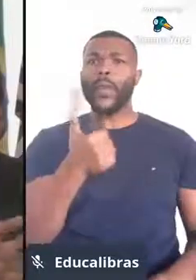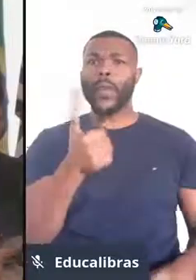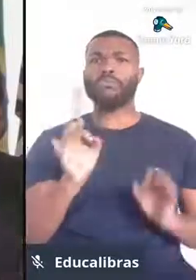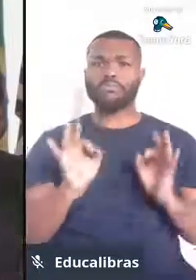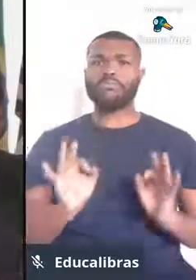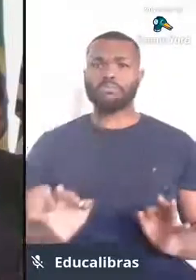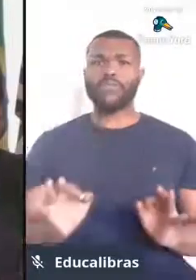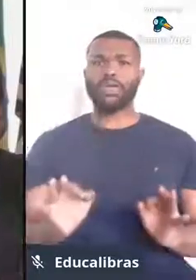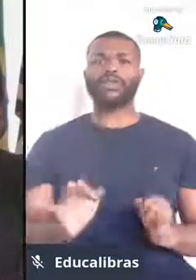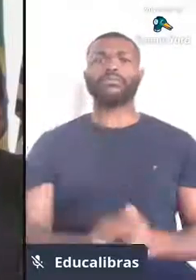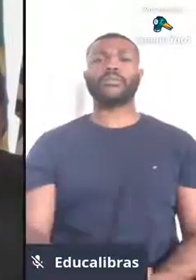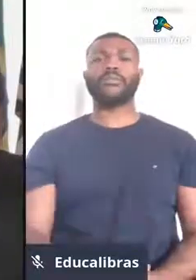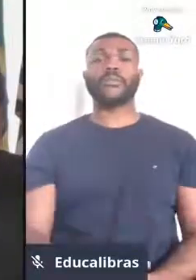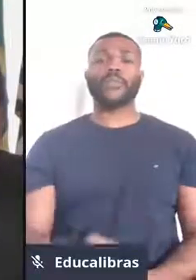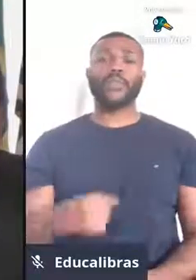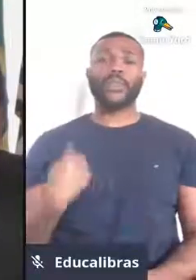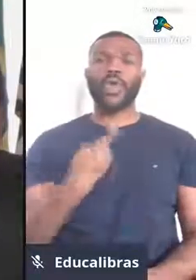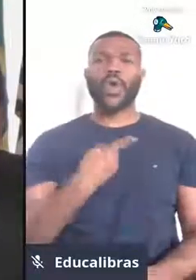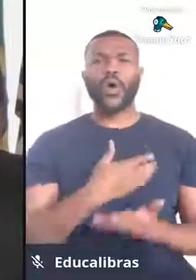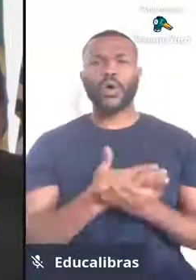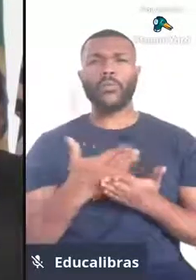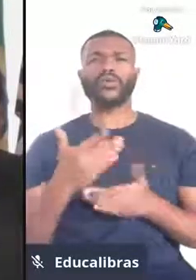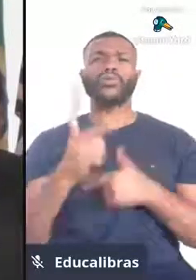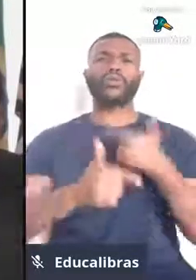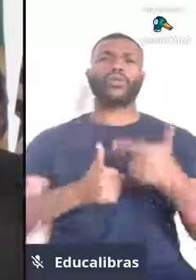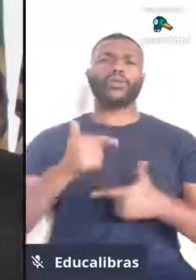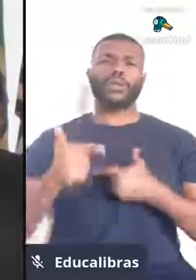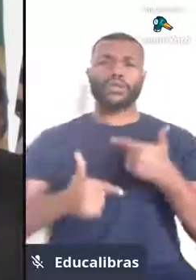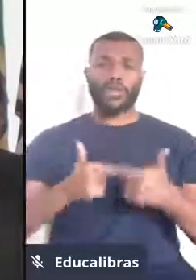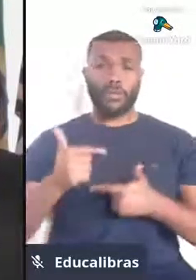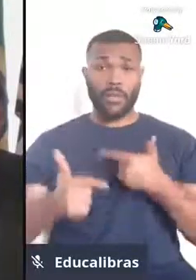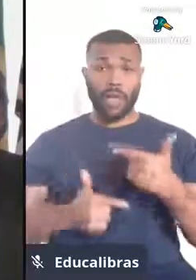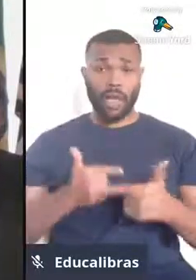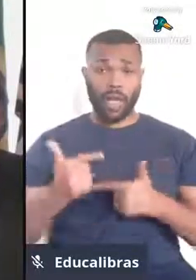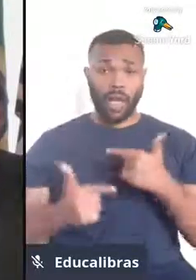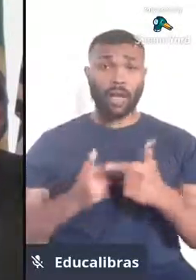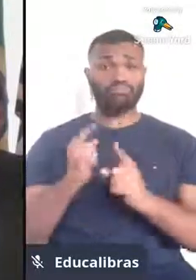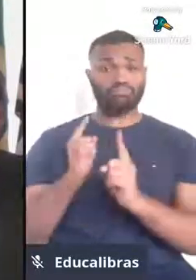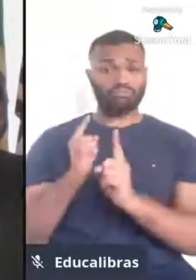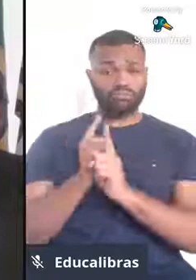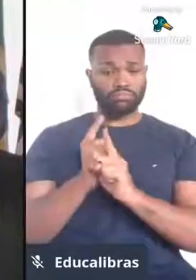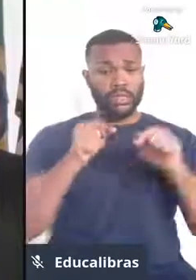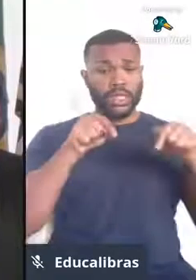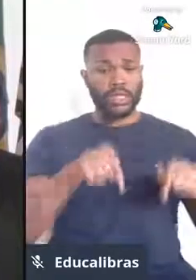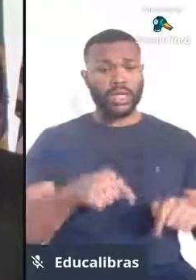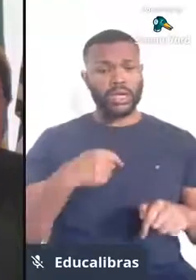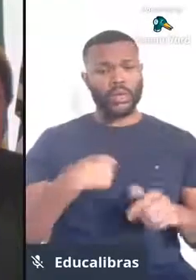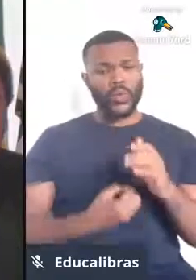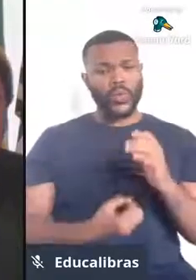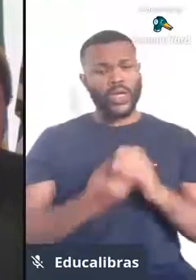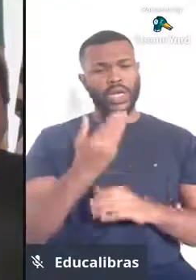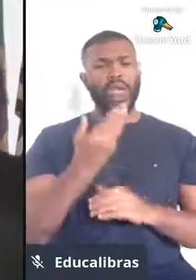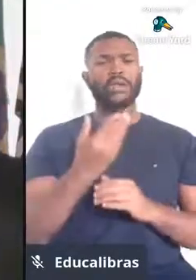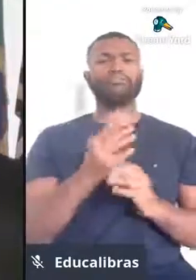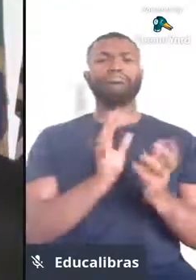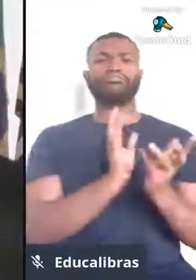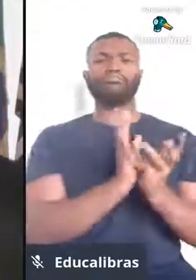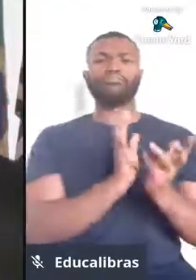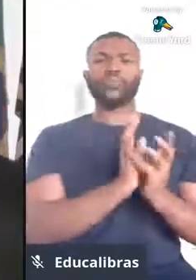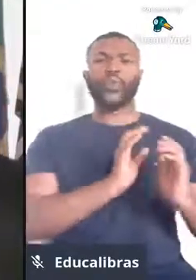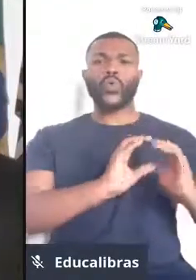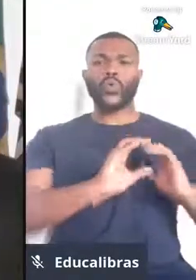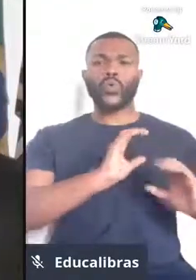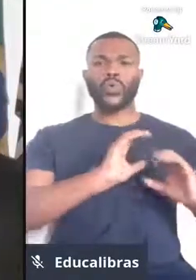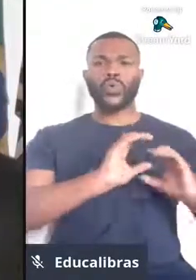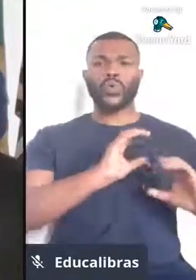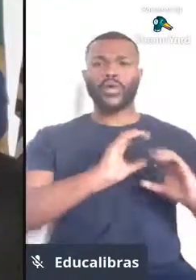E a gente começou a atuar, então, com esses núcleos que eu encontrei aqui, e eu criei um núcleo de comunicação, justamente